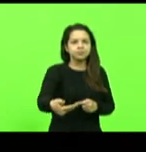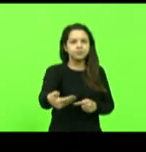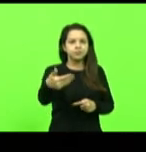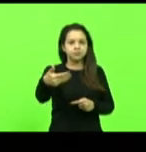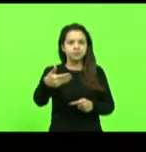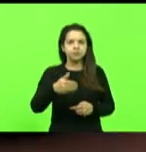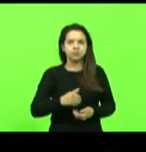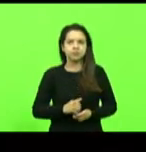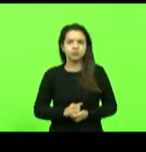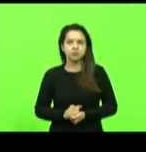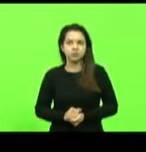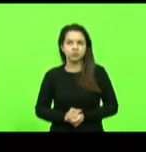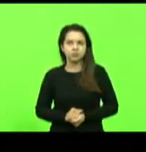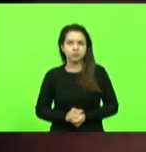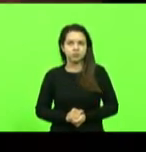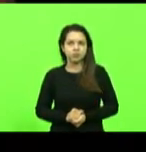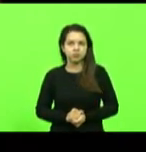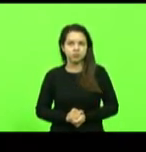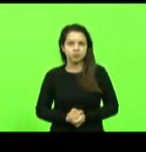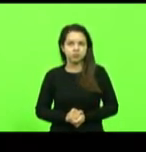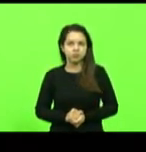Ah, se me foi para... Nesta próxima...